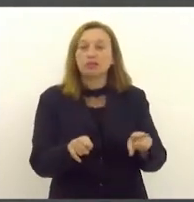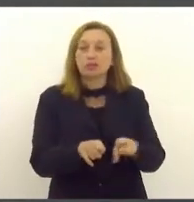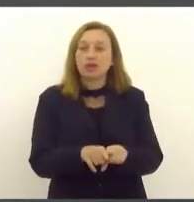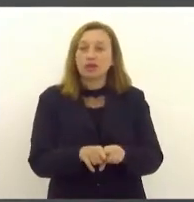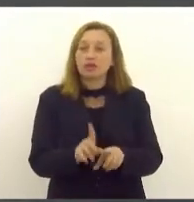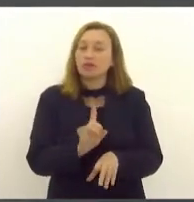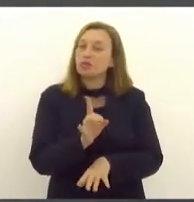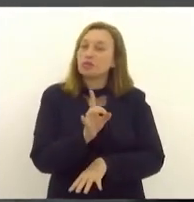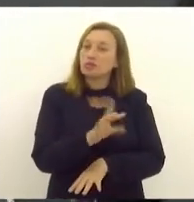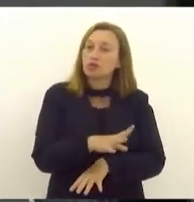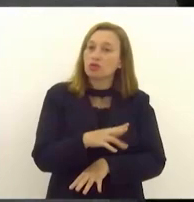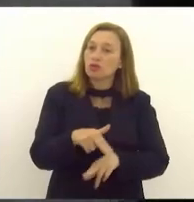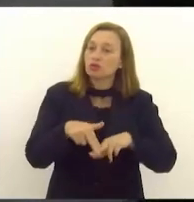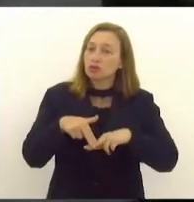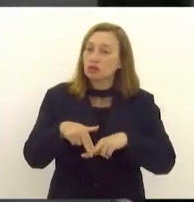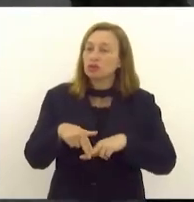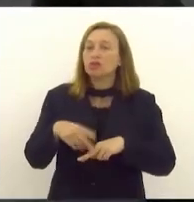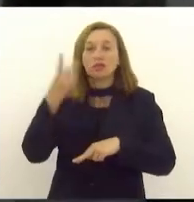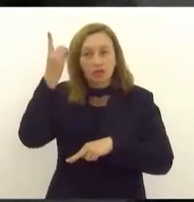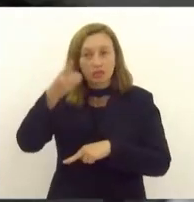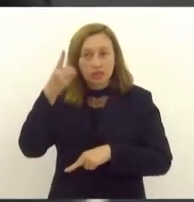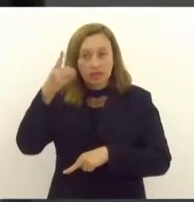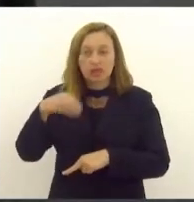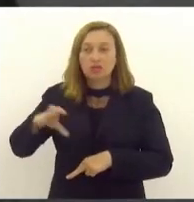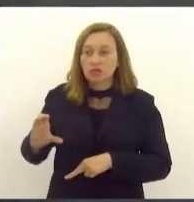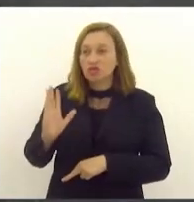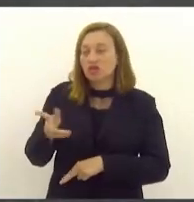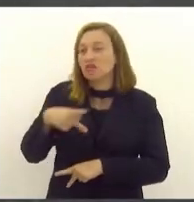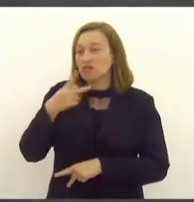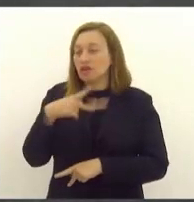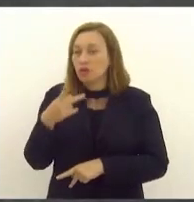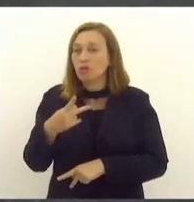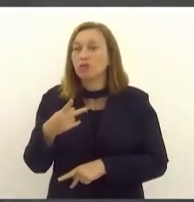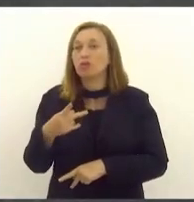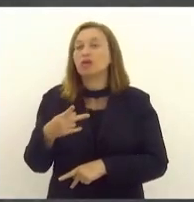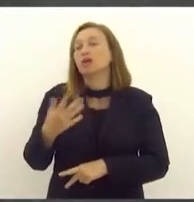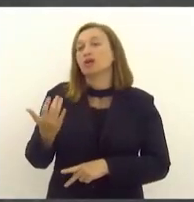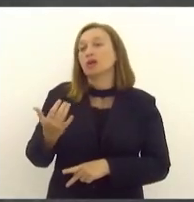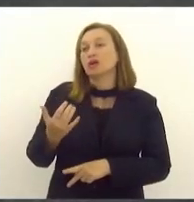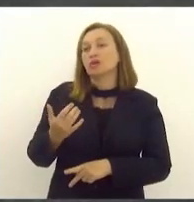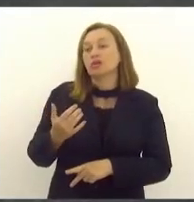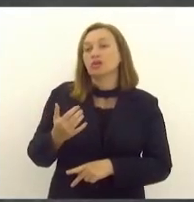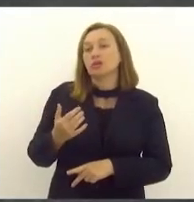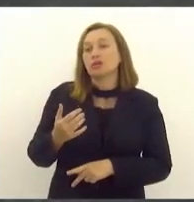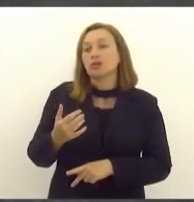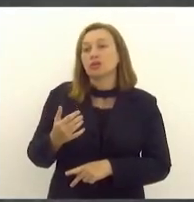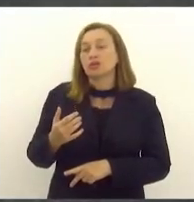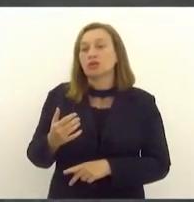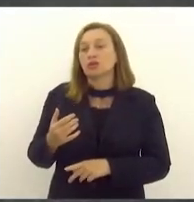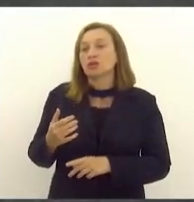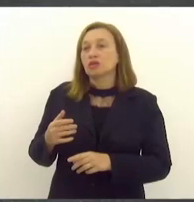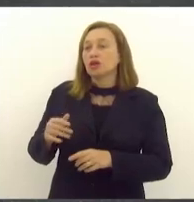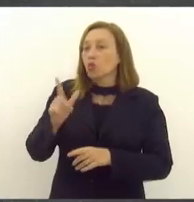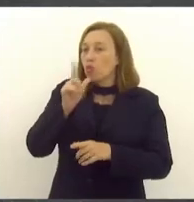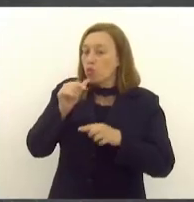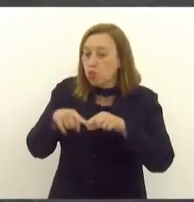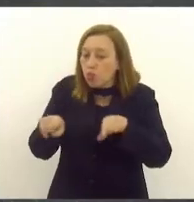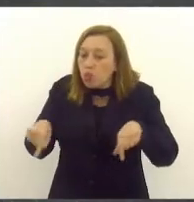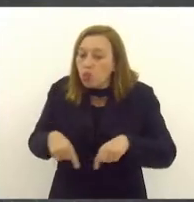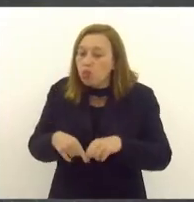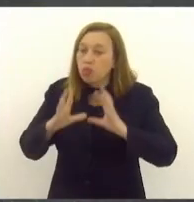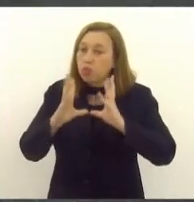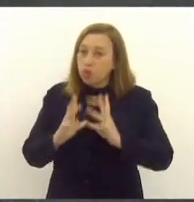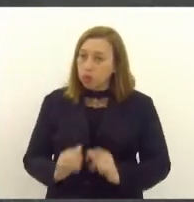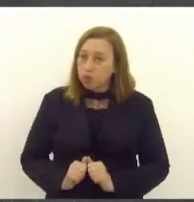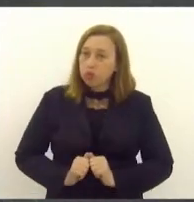razões pelos quais o deputado Carlos MM falou que já seriam por si só suficiente como a qualificação das encostas margens de Rio